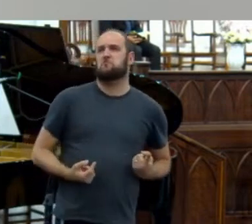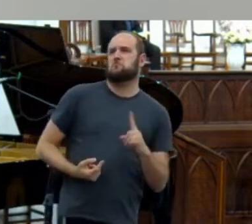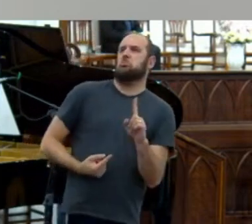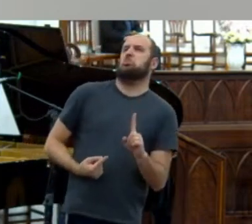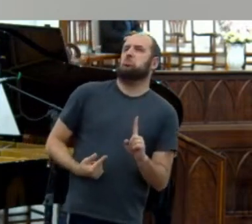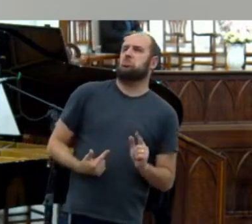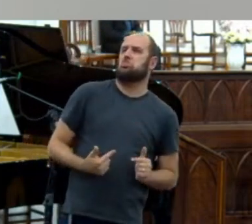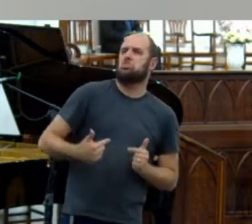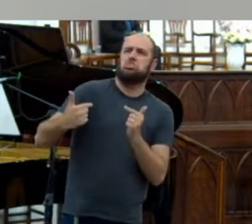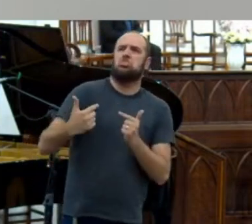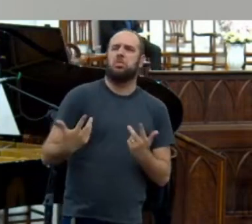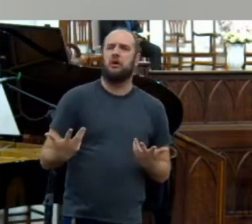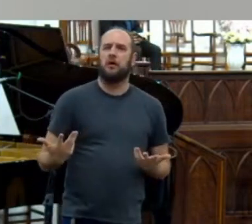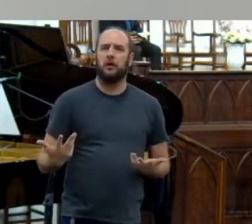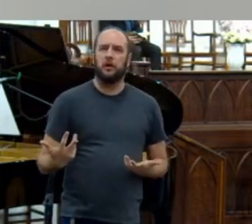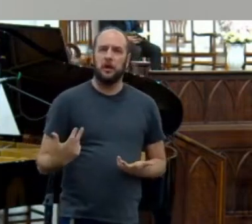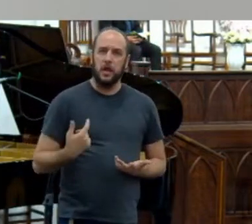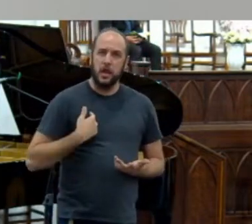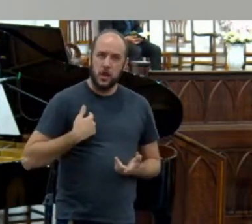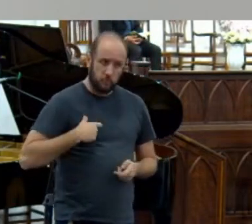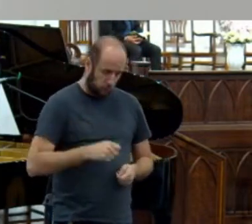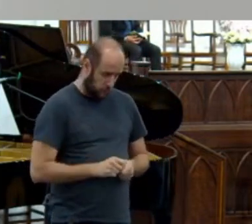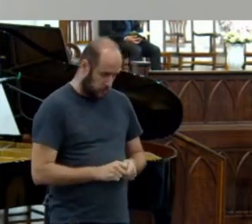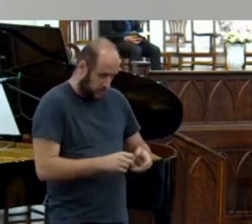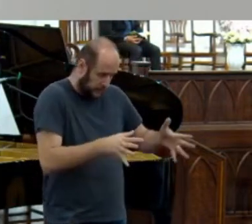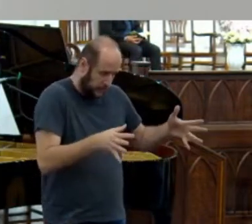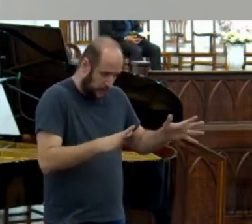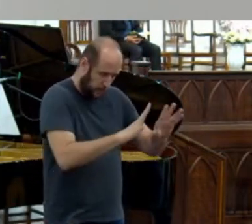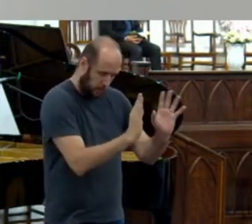contra mim, quando foi eu quem te moldou?